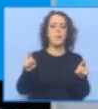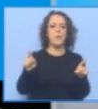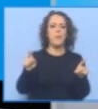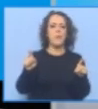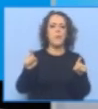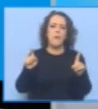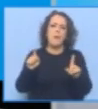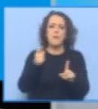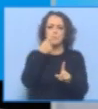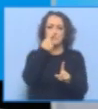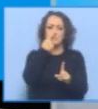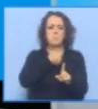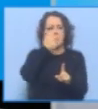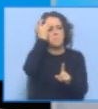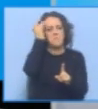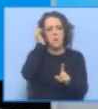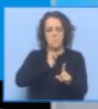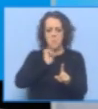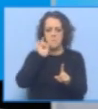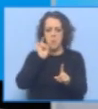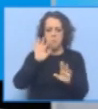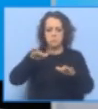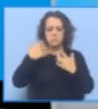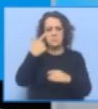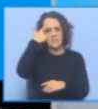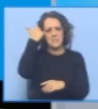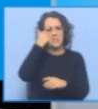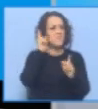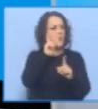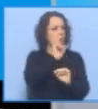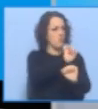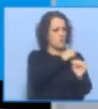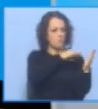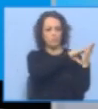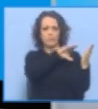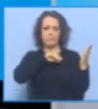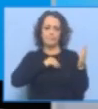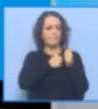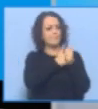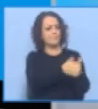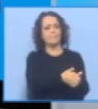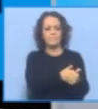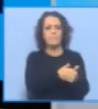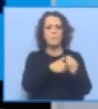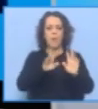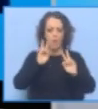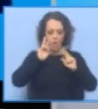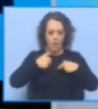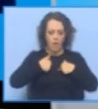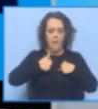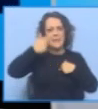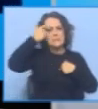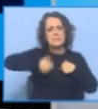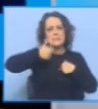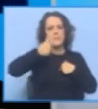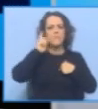seguir pelos valores do outro e, quase sem se aperceber, deixar aquilo que são os valores fundamentais da própria religião. E um deles,